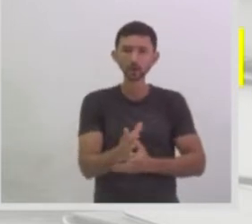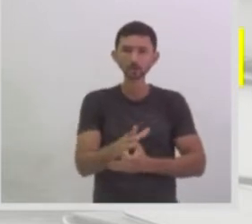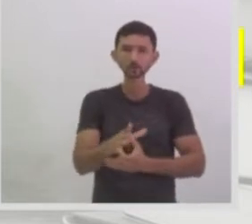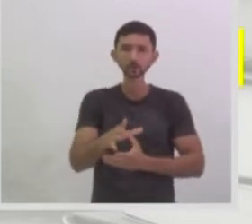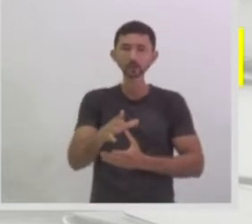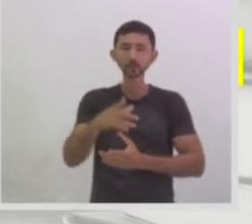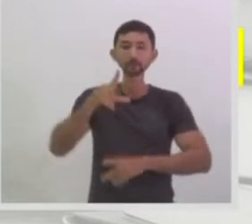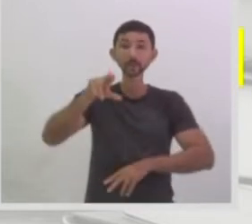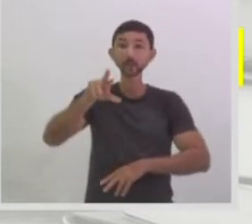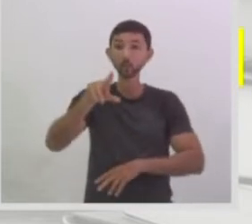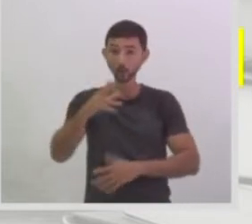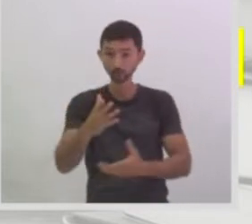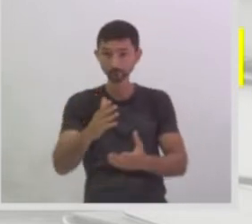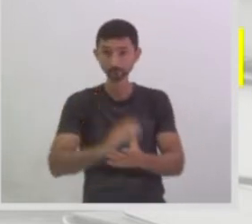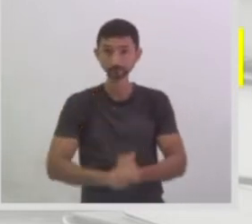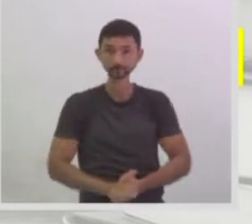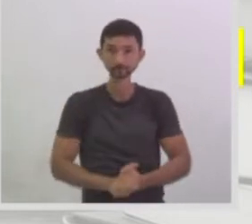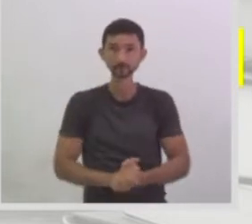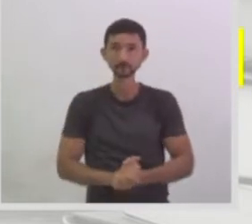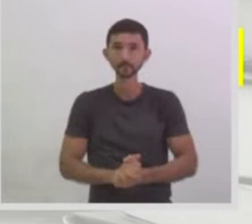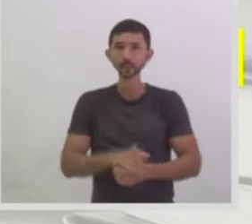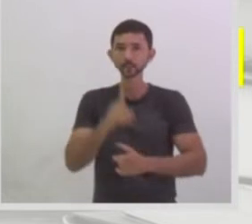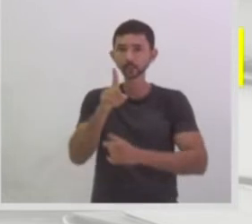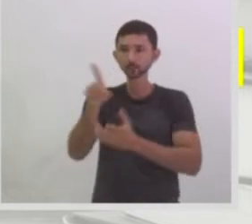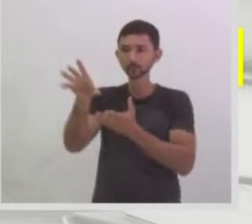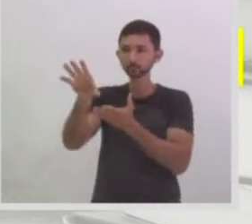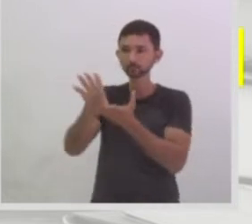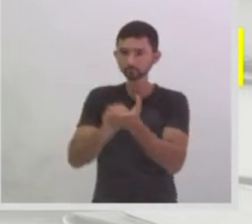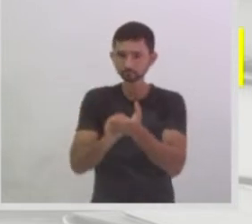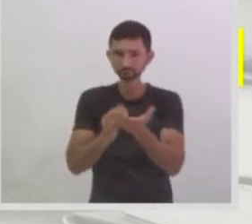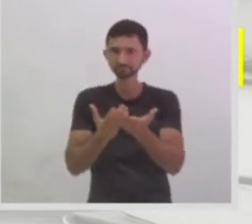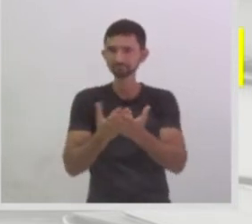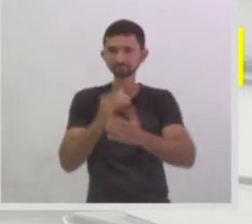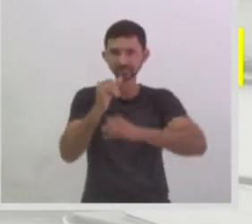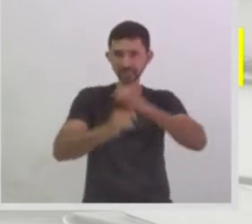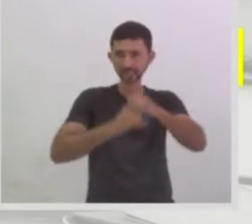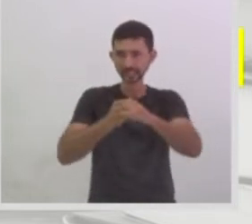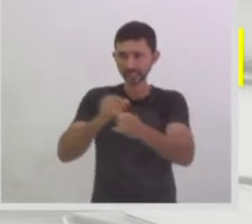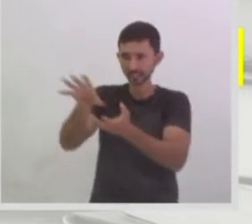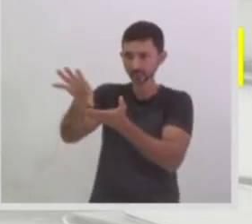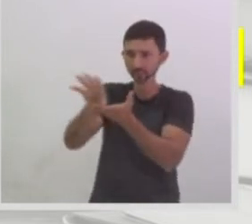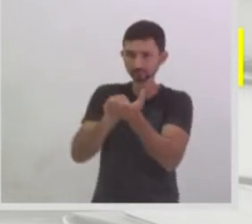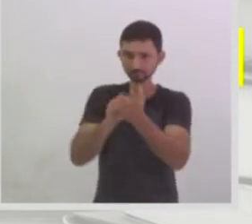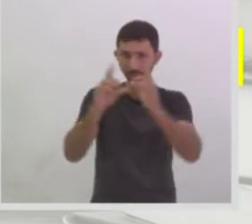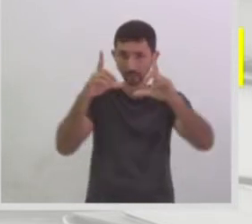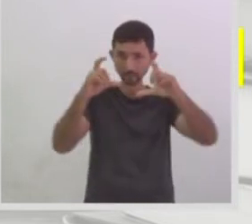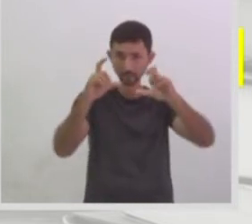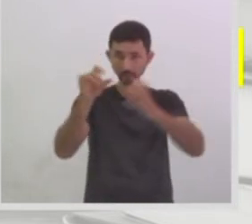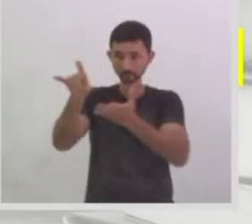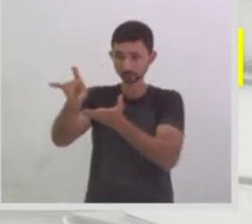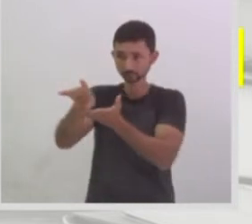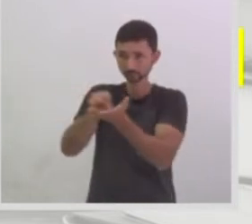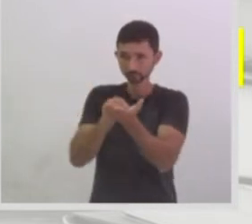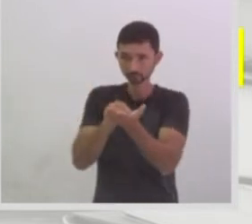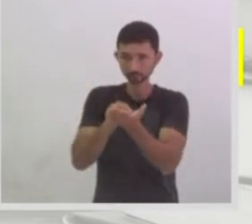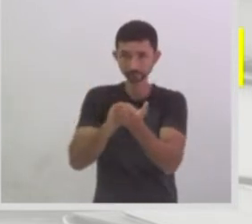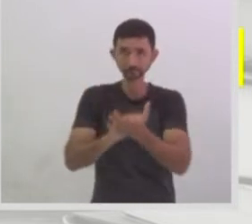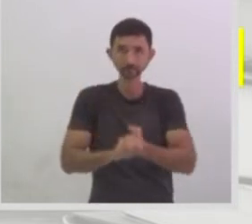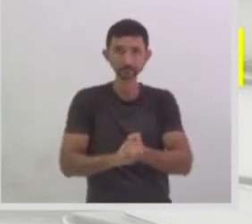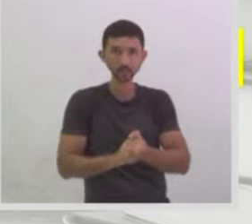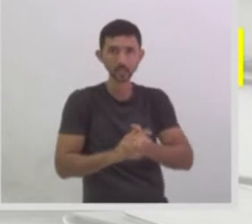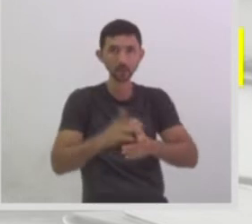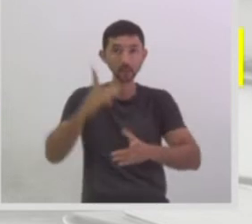imagem aí, né, baixada das redes sociais, da internet, melhor dizendo, representando alguns